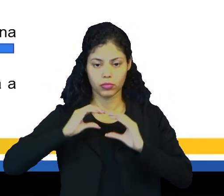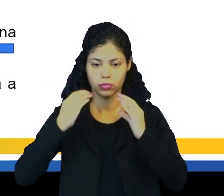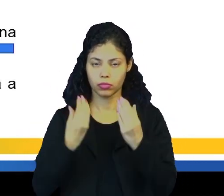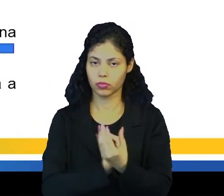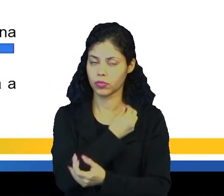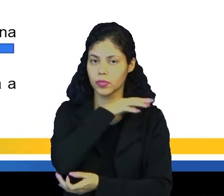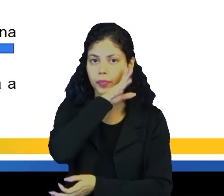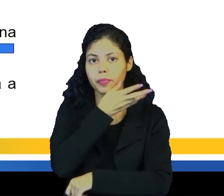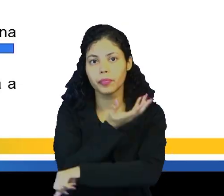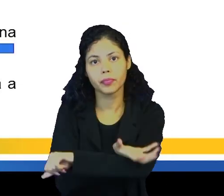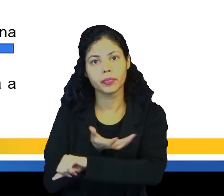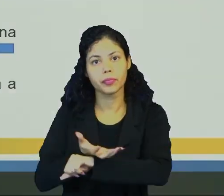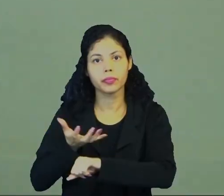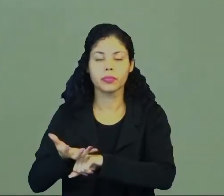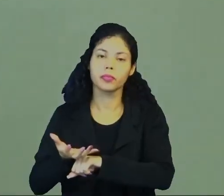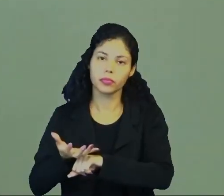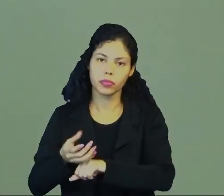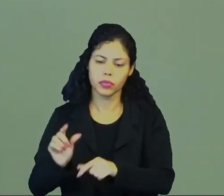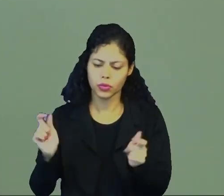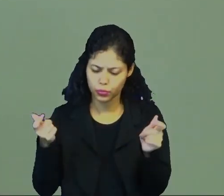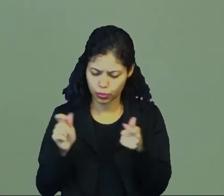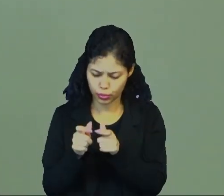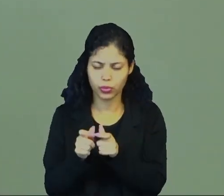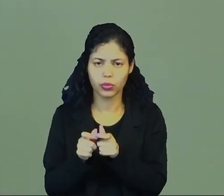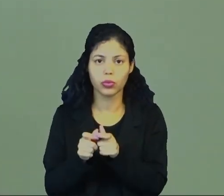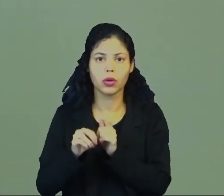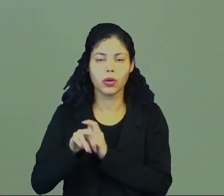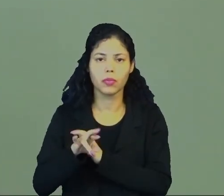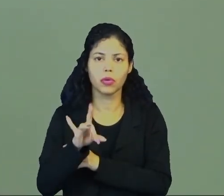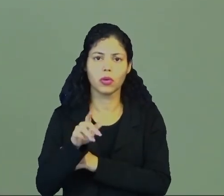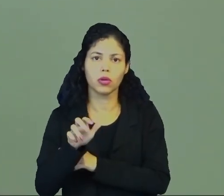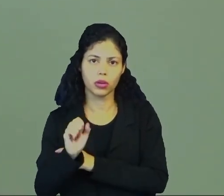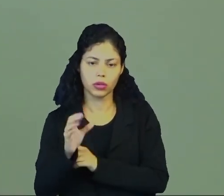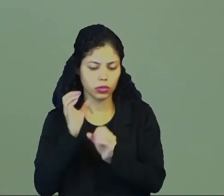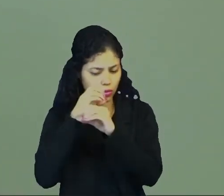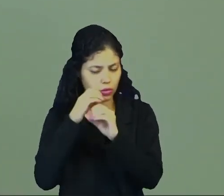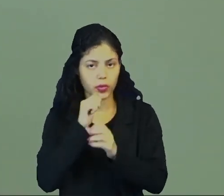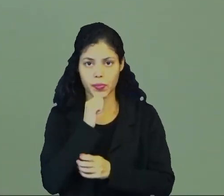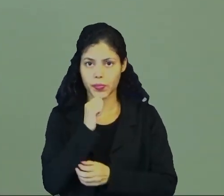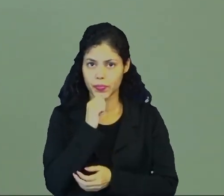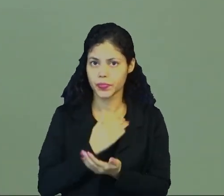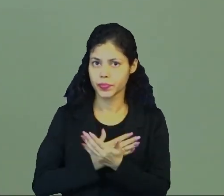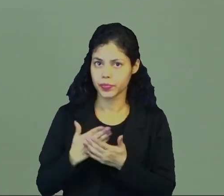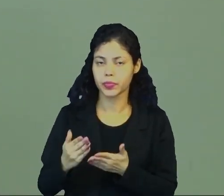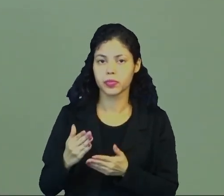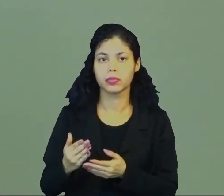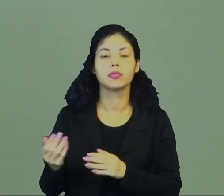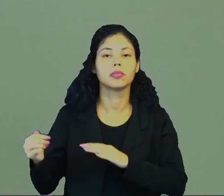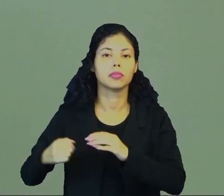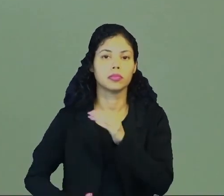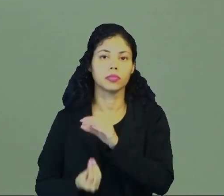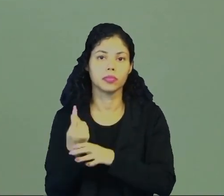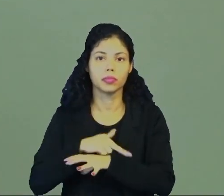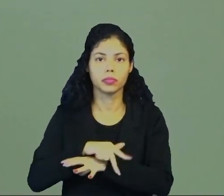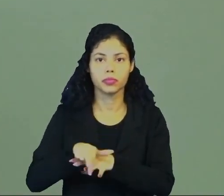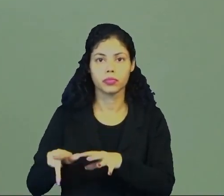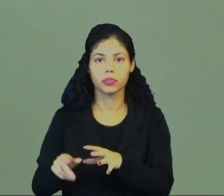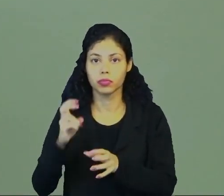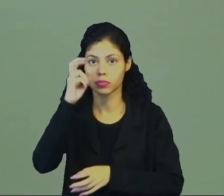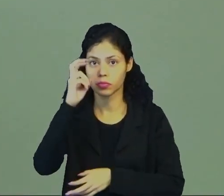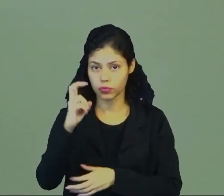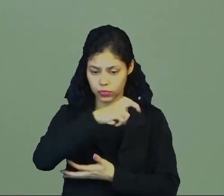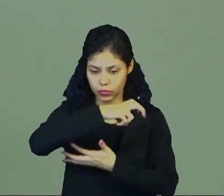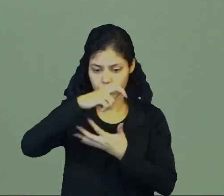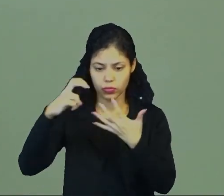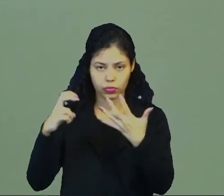espécies animais, vegetais e os micro-organismos. Então, foi aquilo que eu falei no começo da aula. A biodiversidade, ela abrange os 5